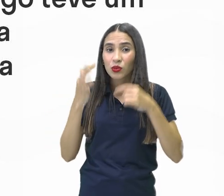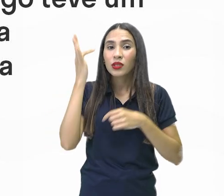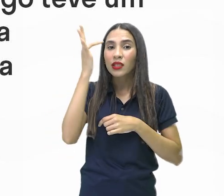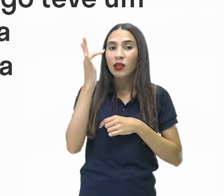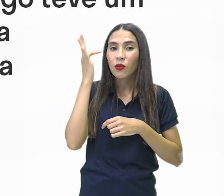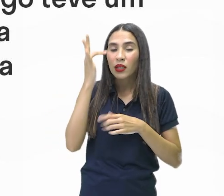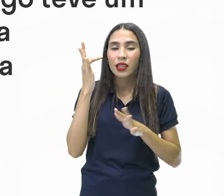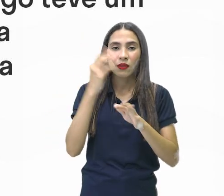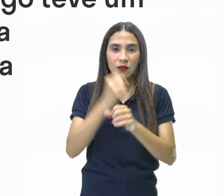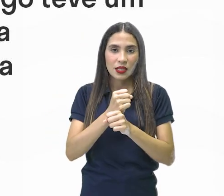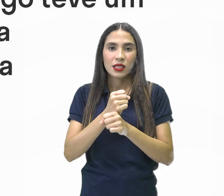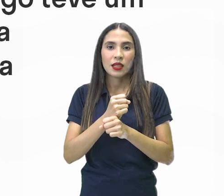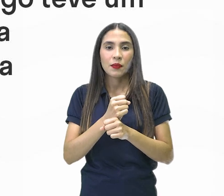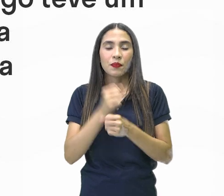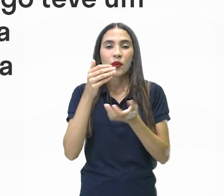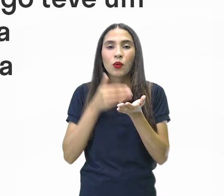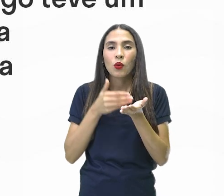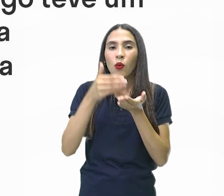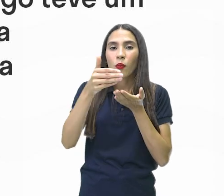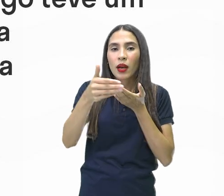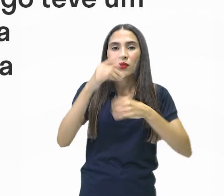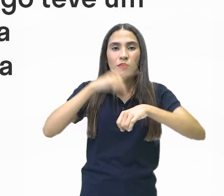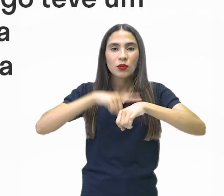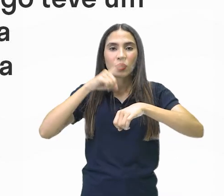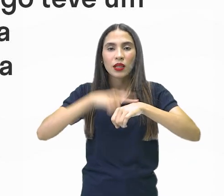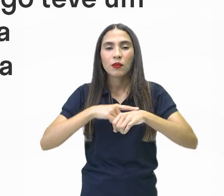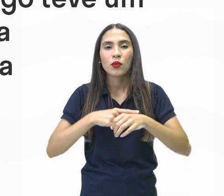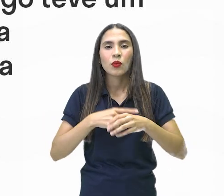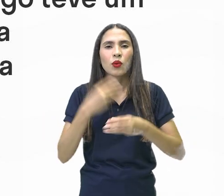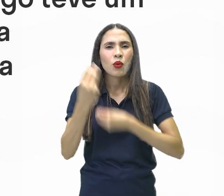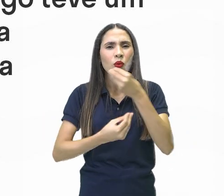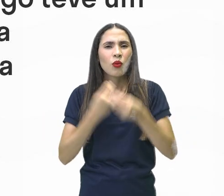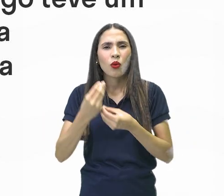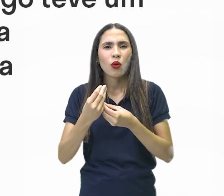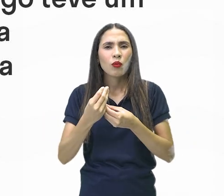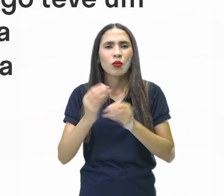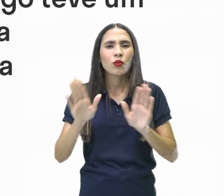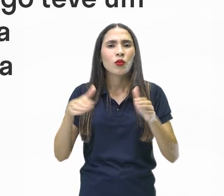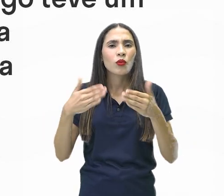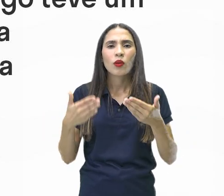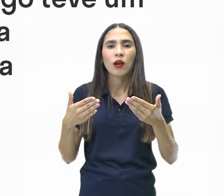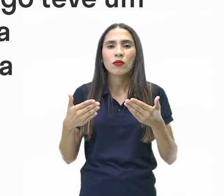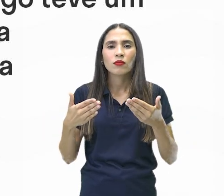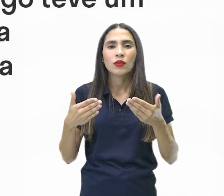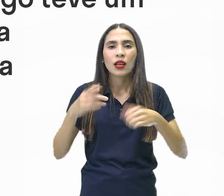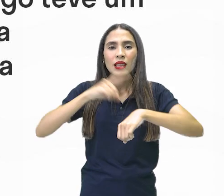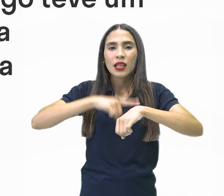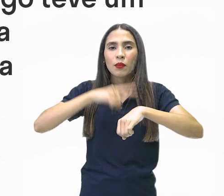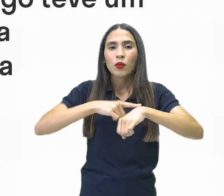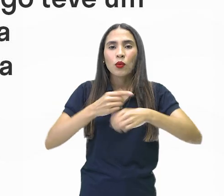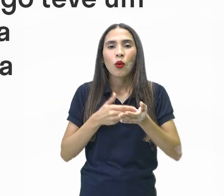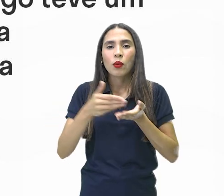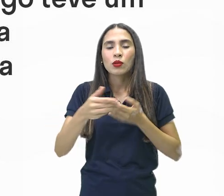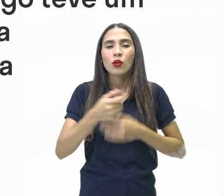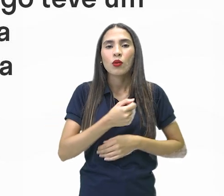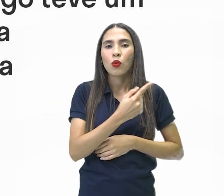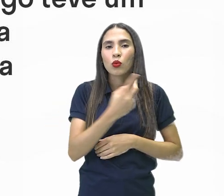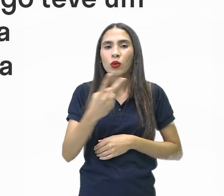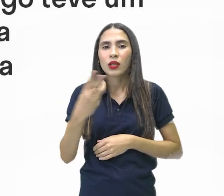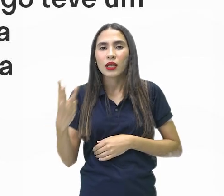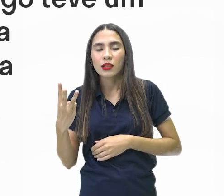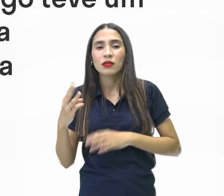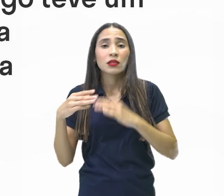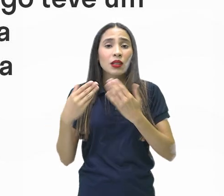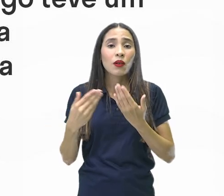questão filosófica da física. O início do tempo. Quando foi que começou? Quando o tempo começou a ser contado?